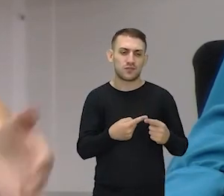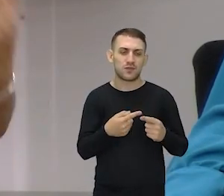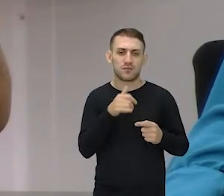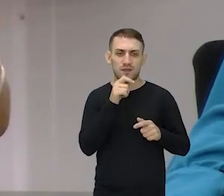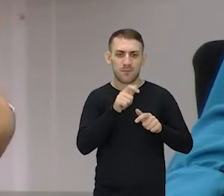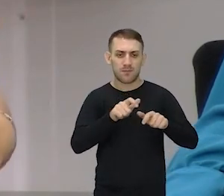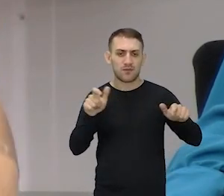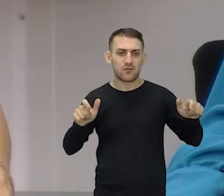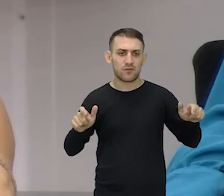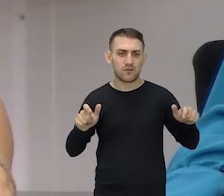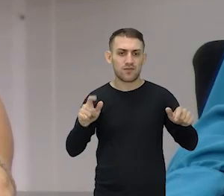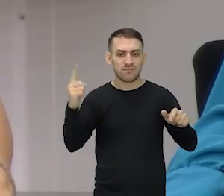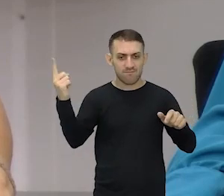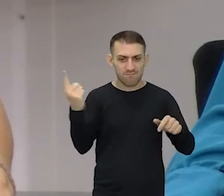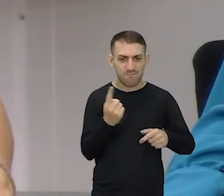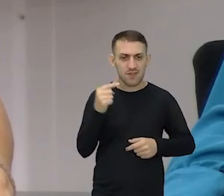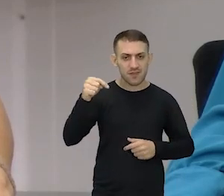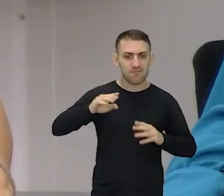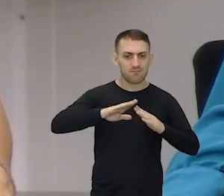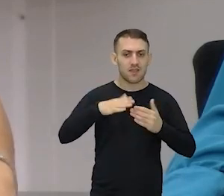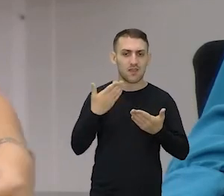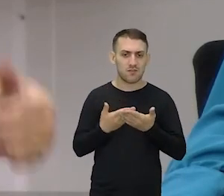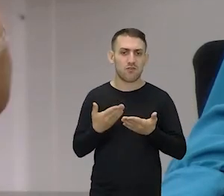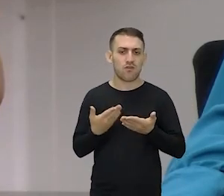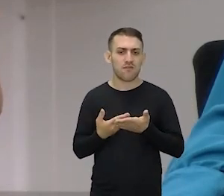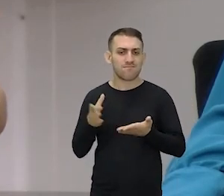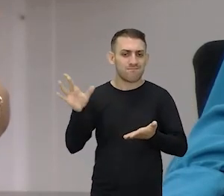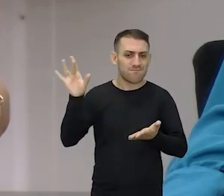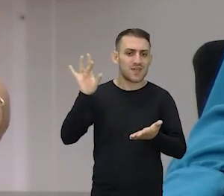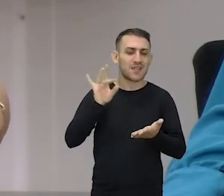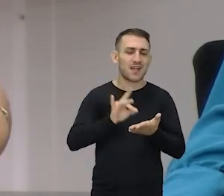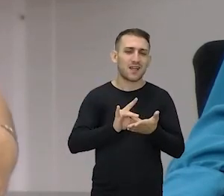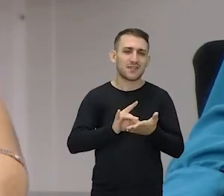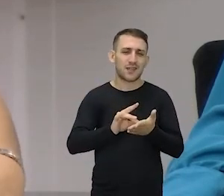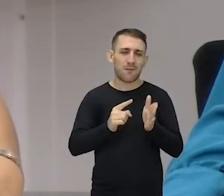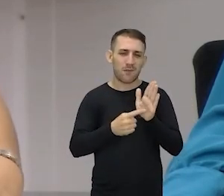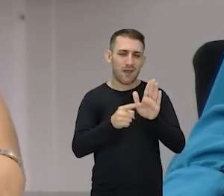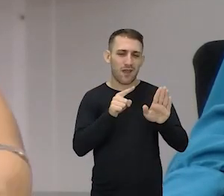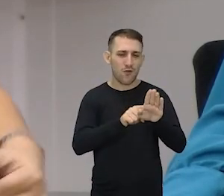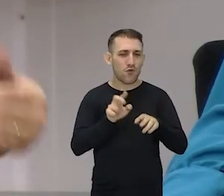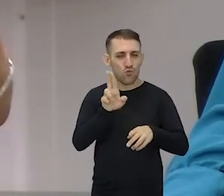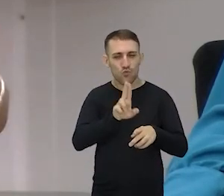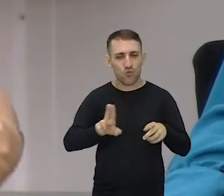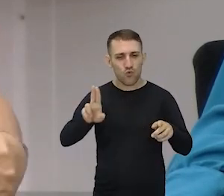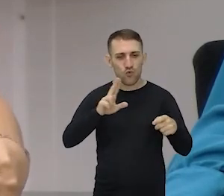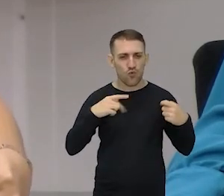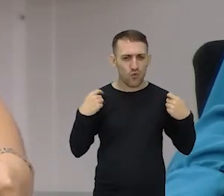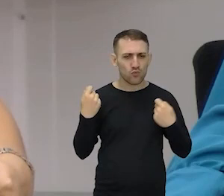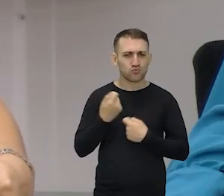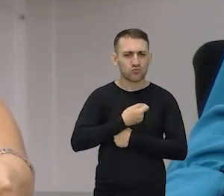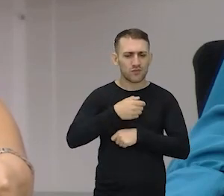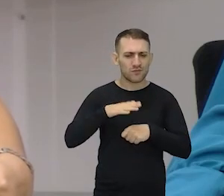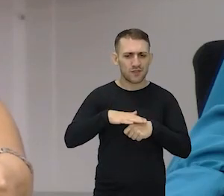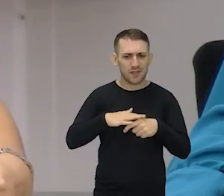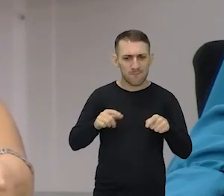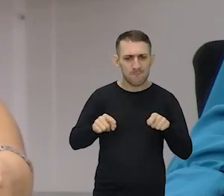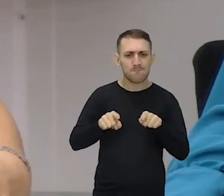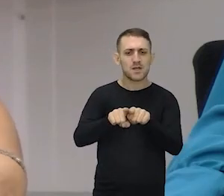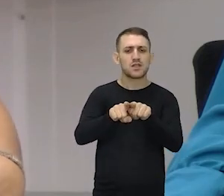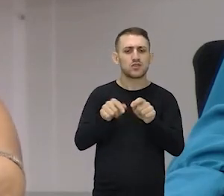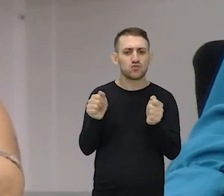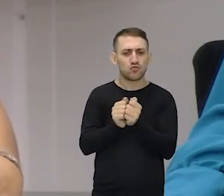que veio para a nossa escola e realmente vestiu a camisa, fez a parceria com o